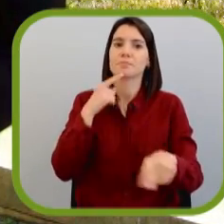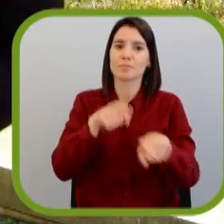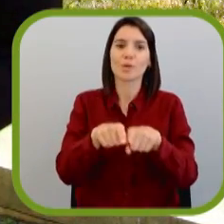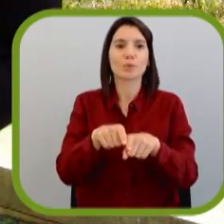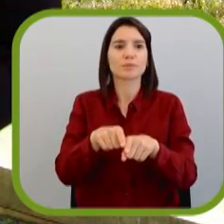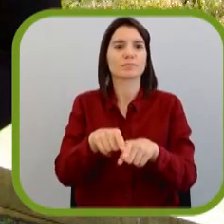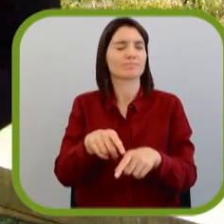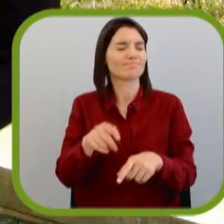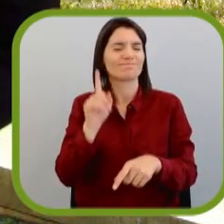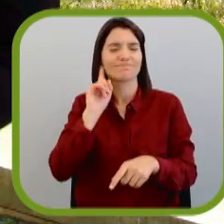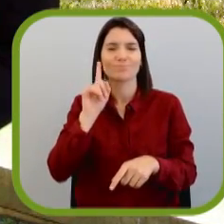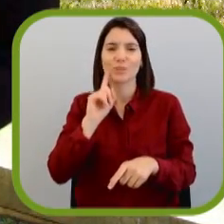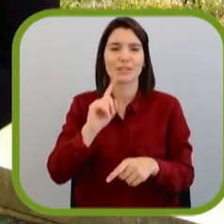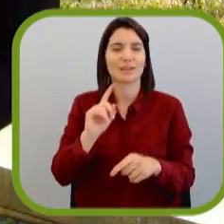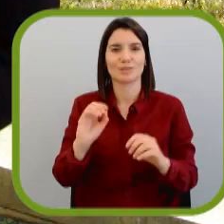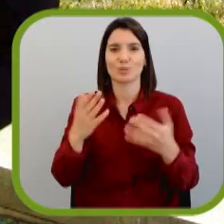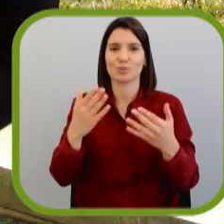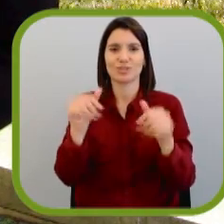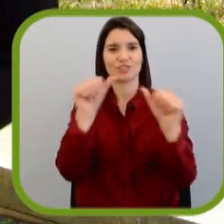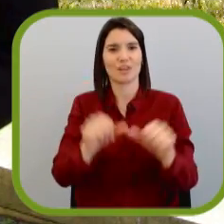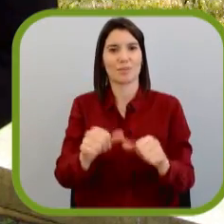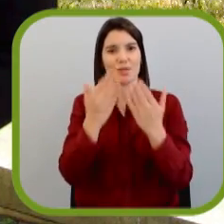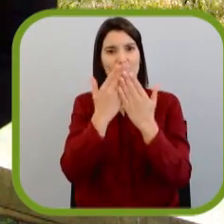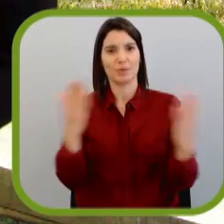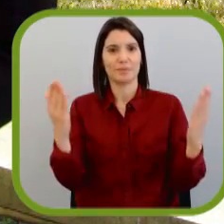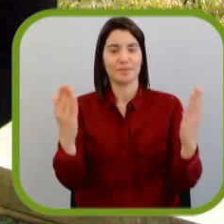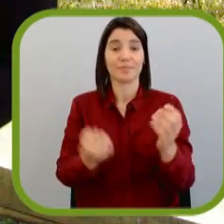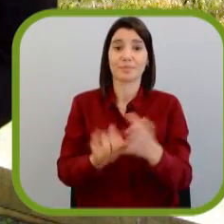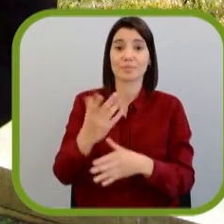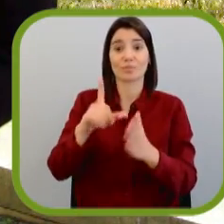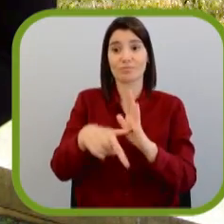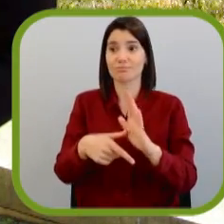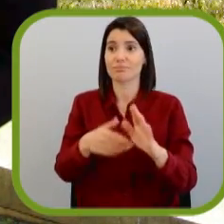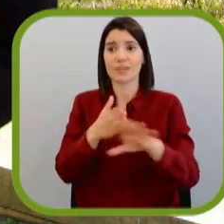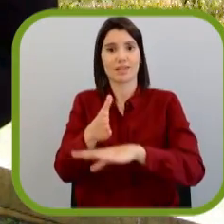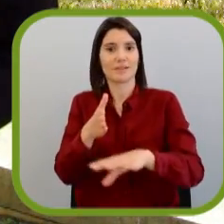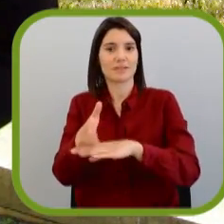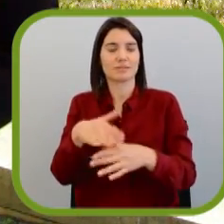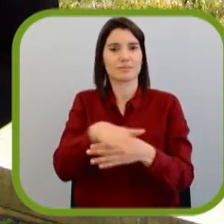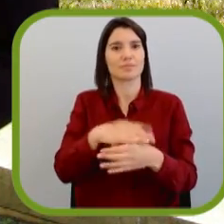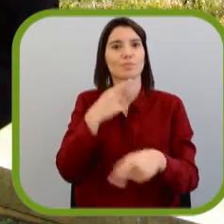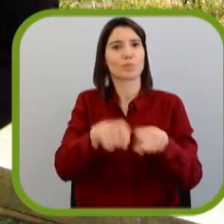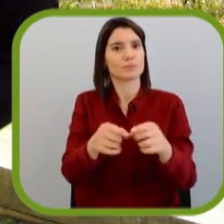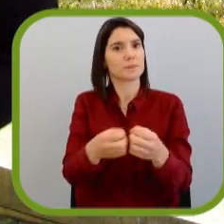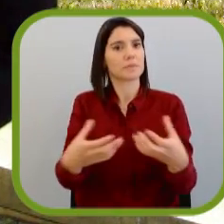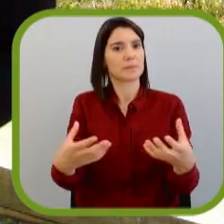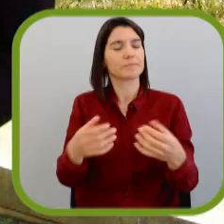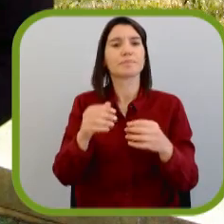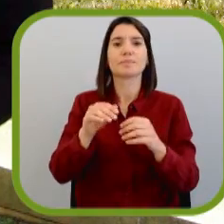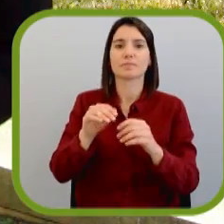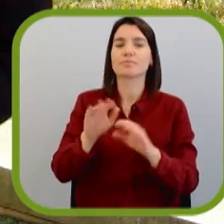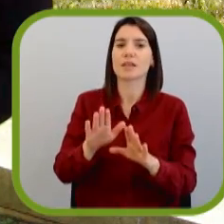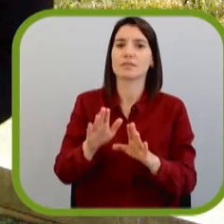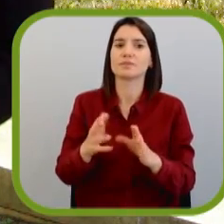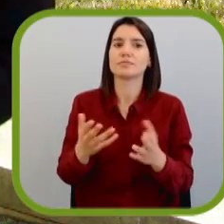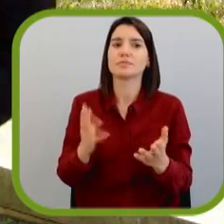que a participação política é um elemento essencial dos sistemas democráticos. A criação de projetos interventivos na área política tem sido